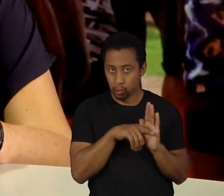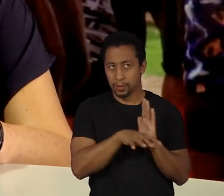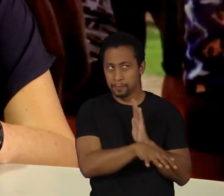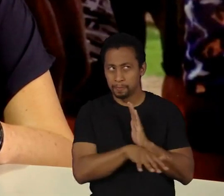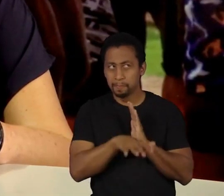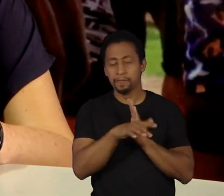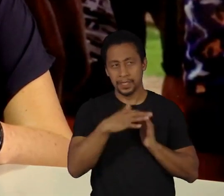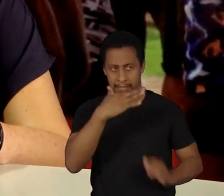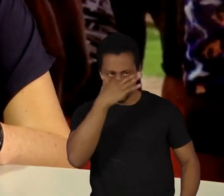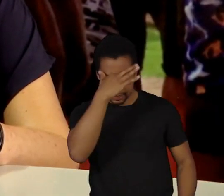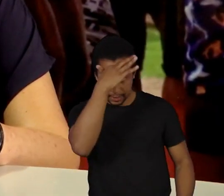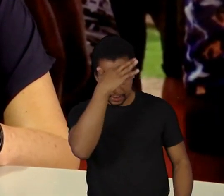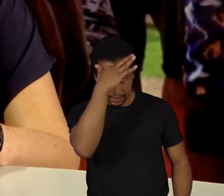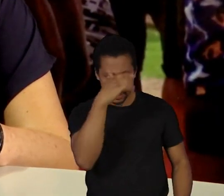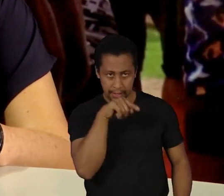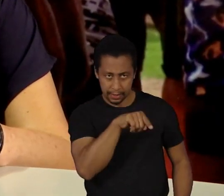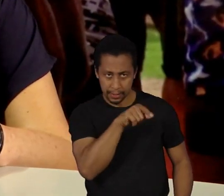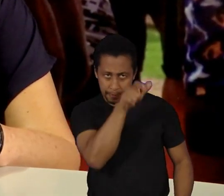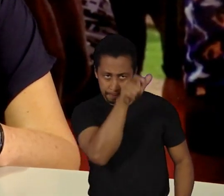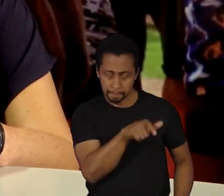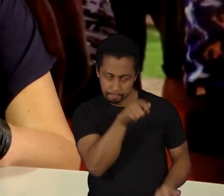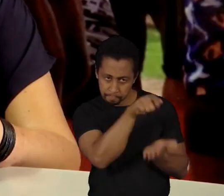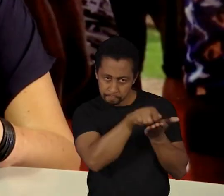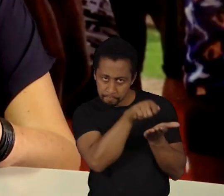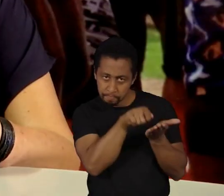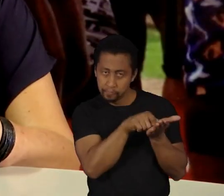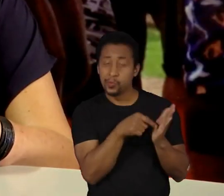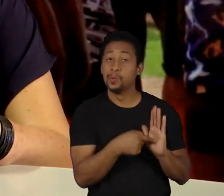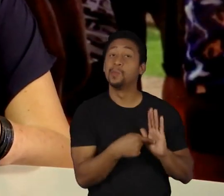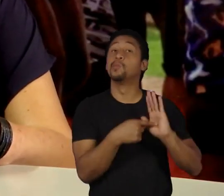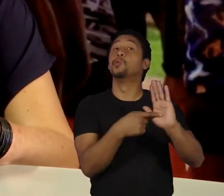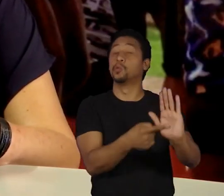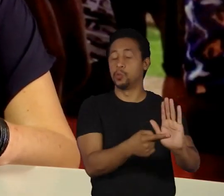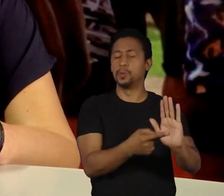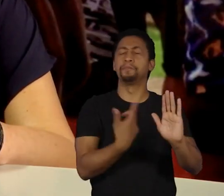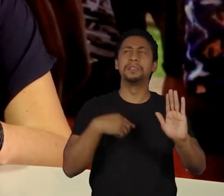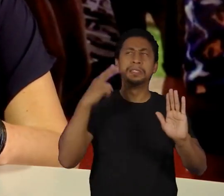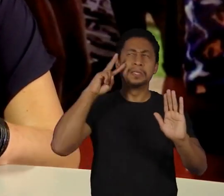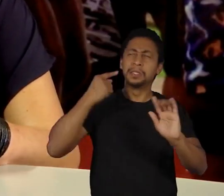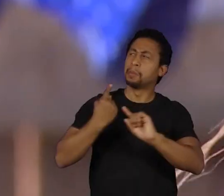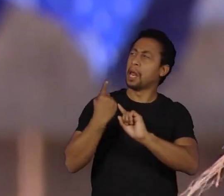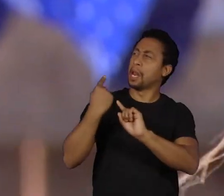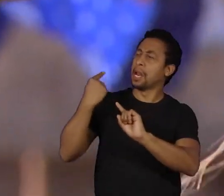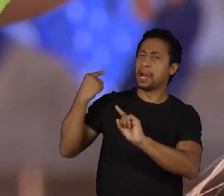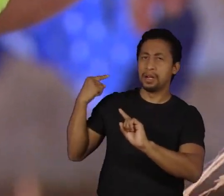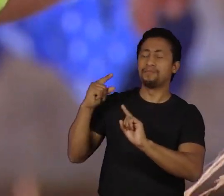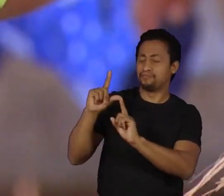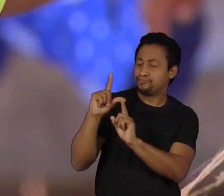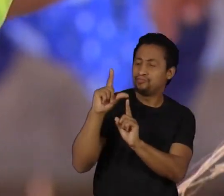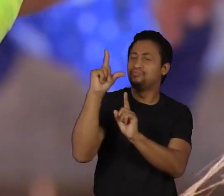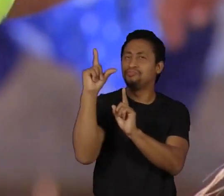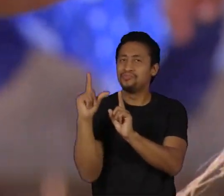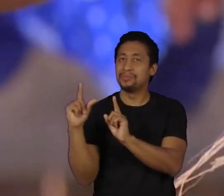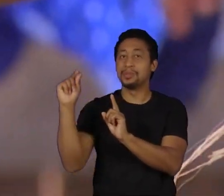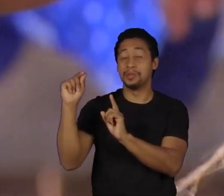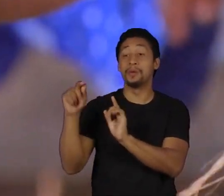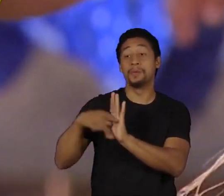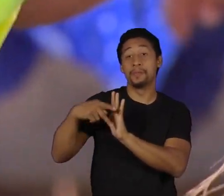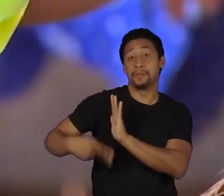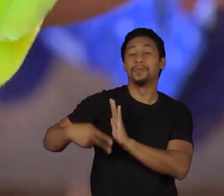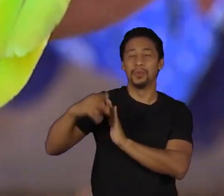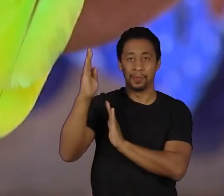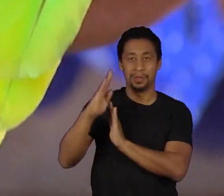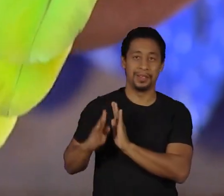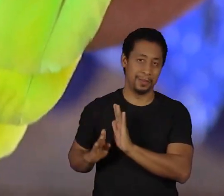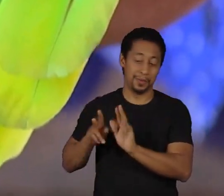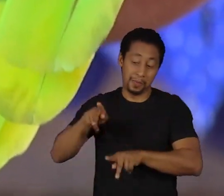Darcy, eles são um dos mais eminentes plumistas dos povos indígenas do Brasil,